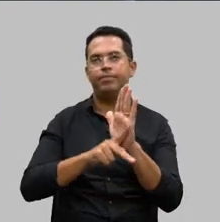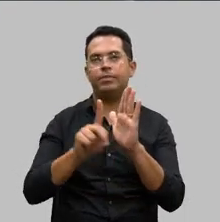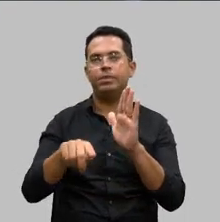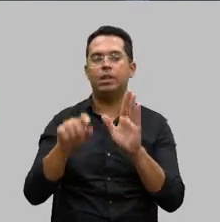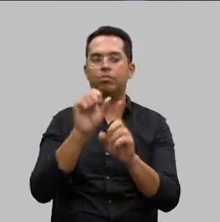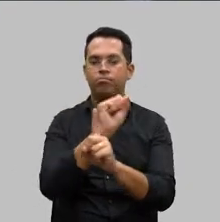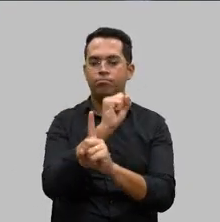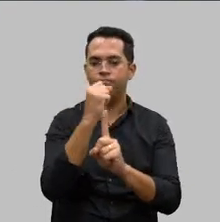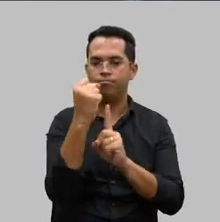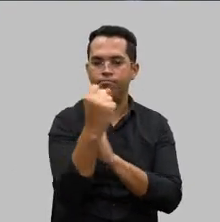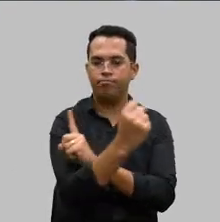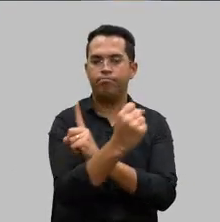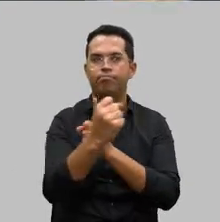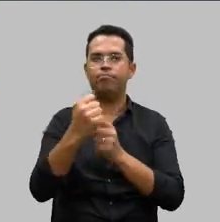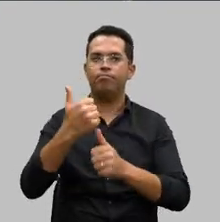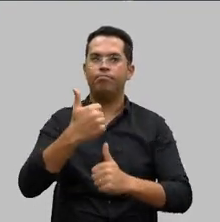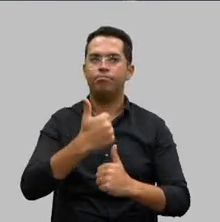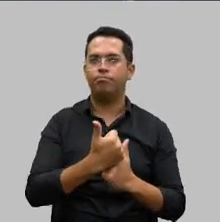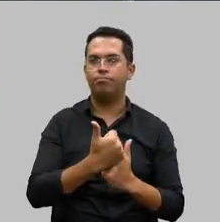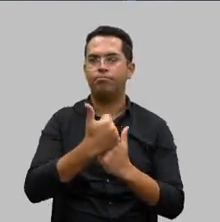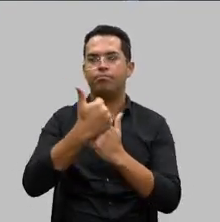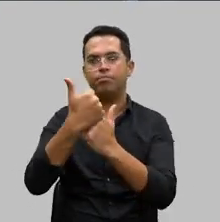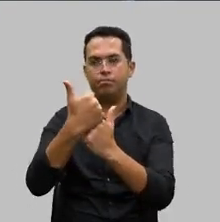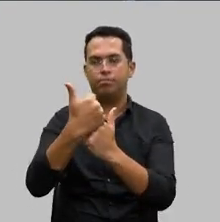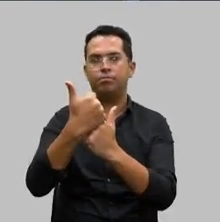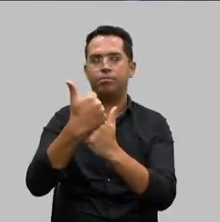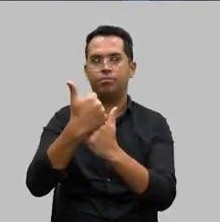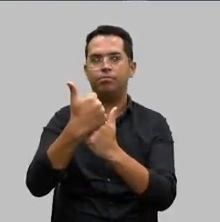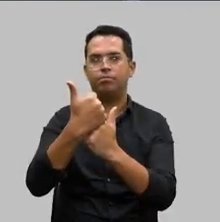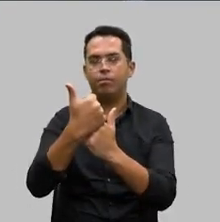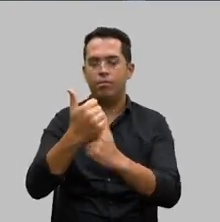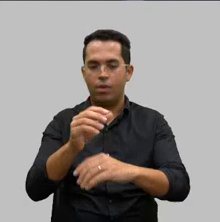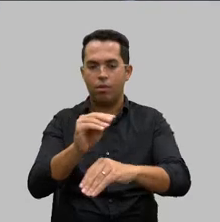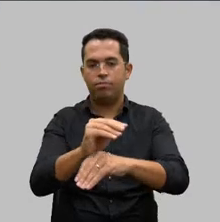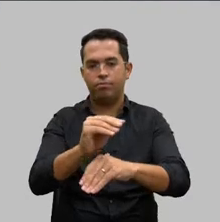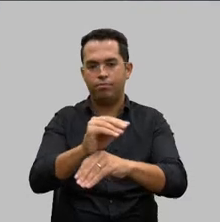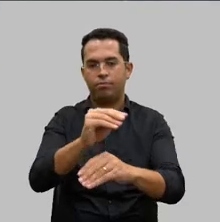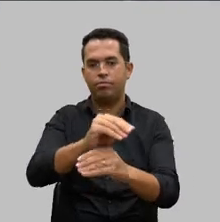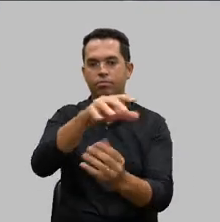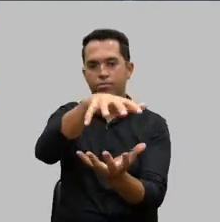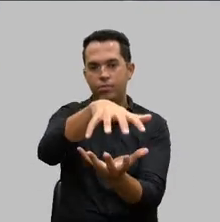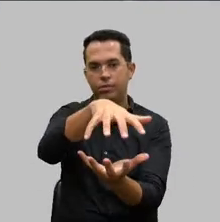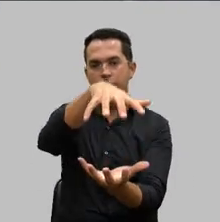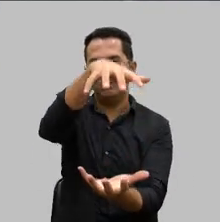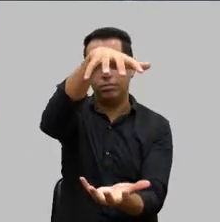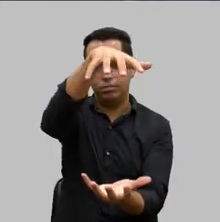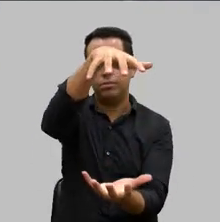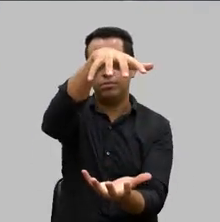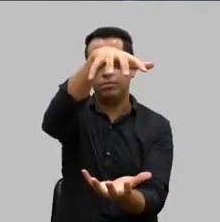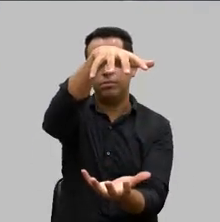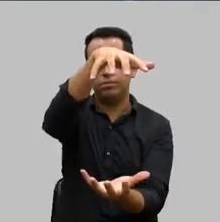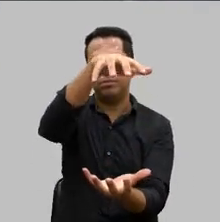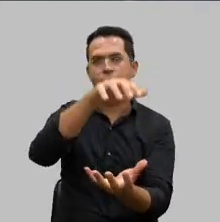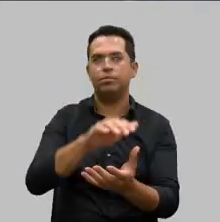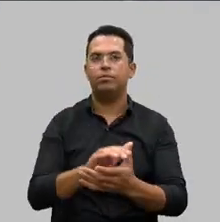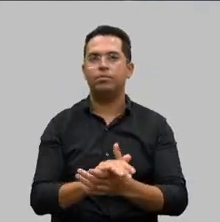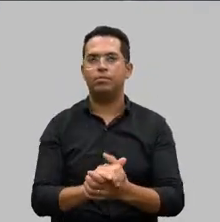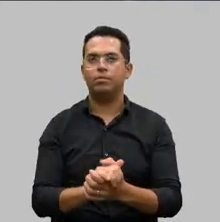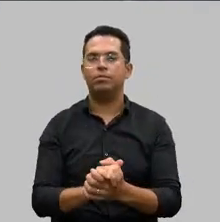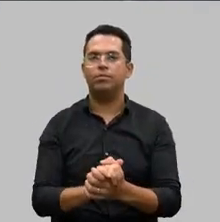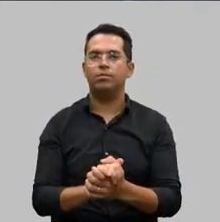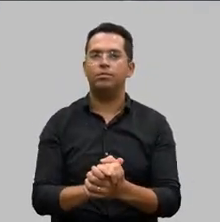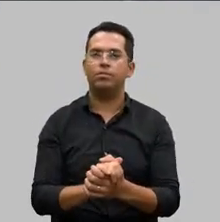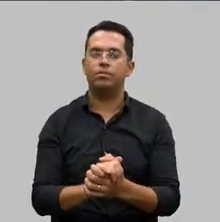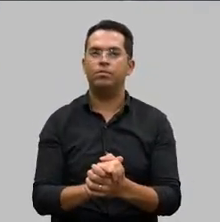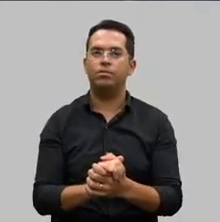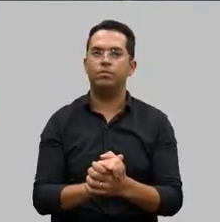considerar que obviamente a atenção ao idoso tem que ser multidisciplinar a gente não pode só falar em assistência social Temos